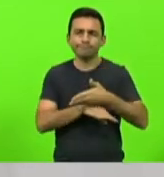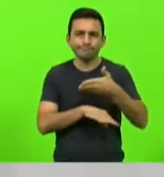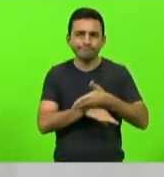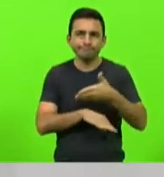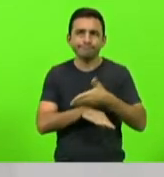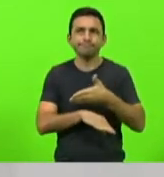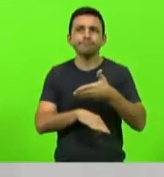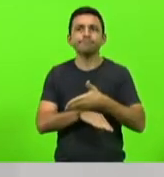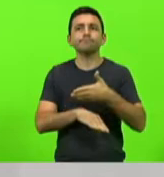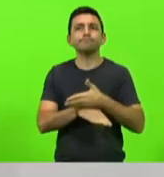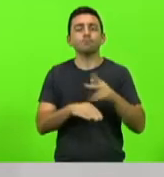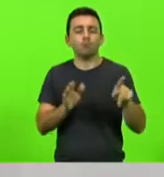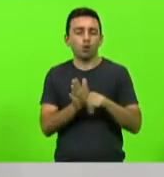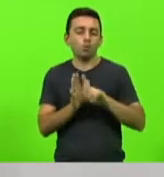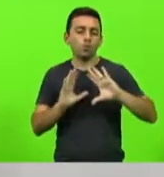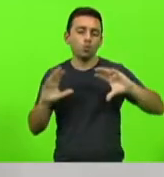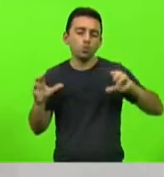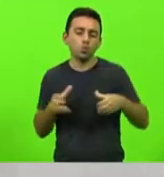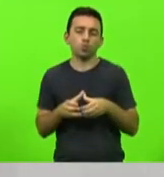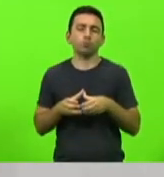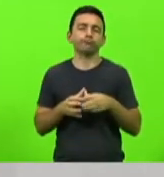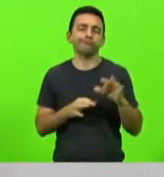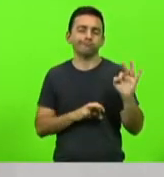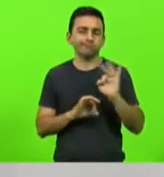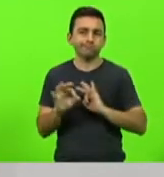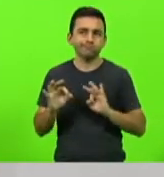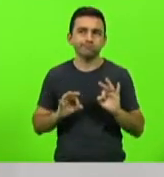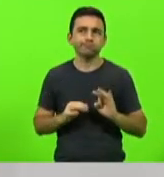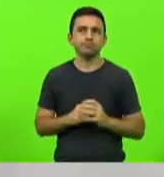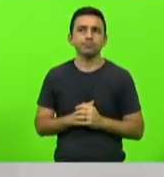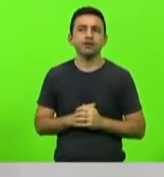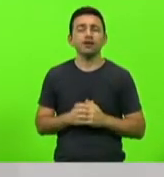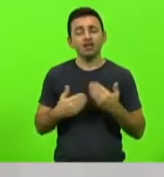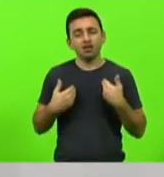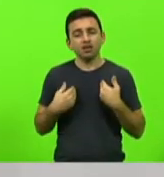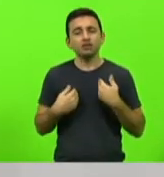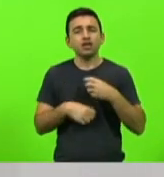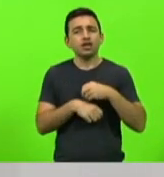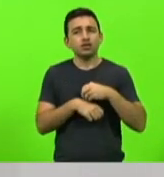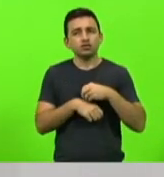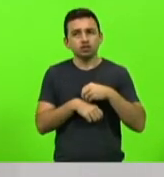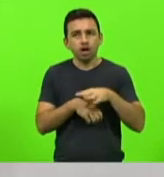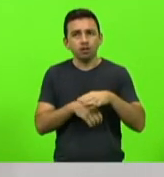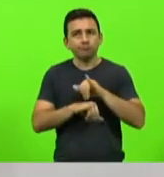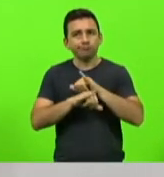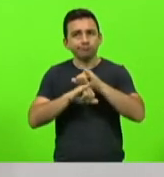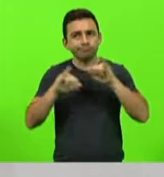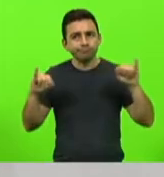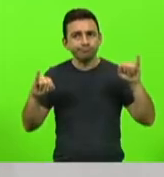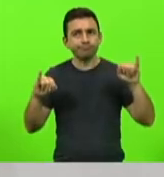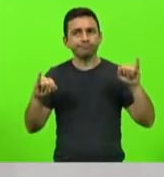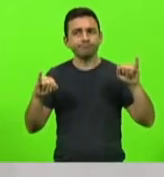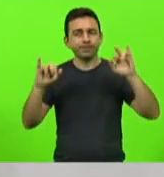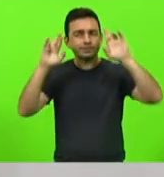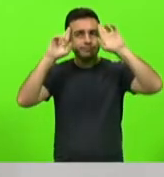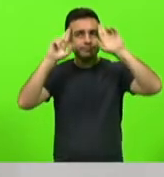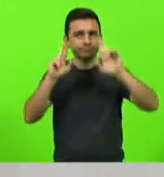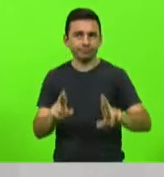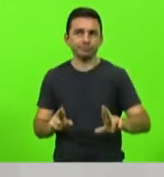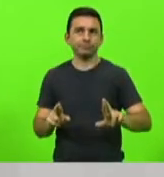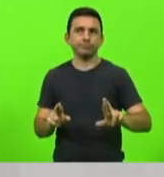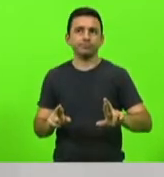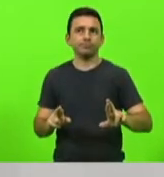da equipe operacional. Então, deixar o nosso registro, o nosso respeito, a